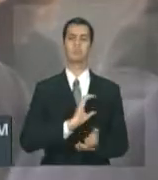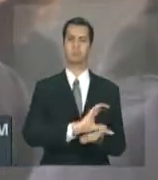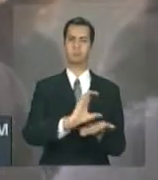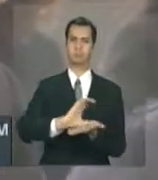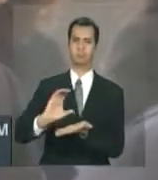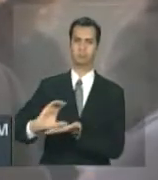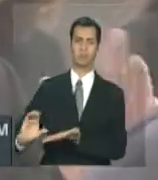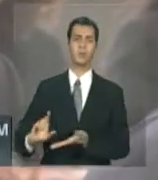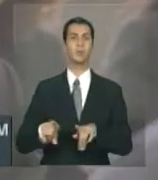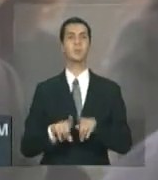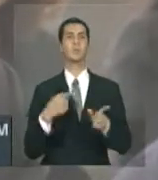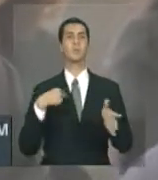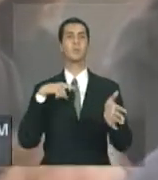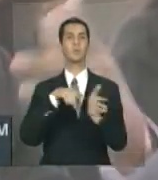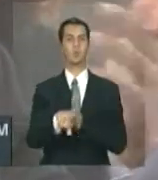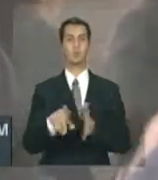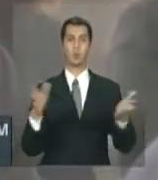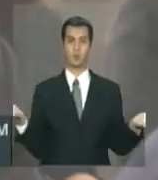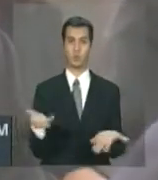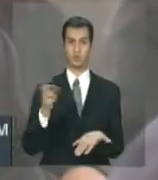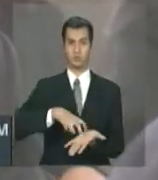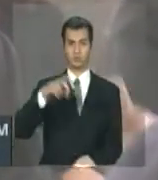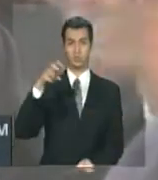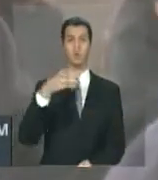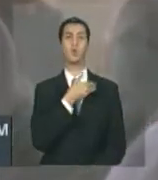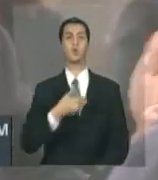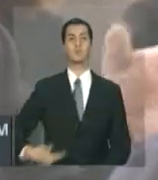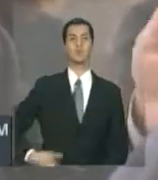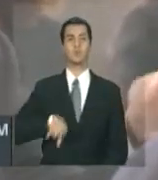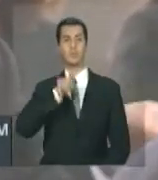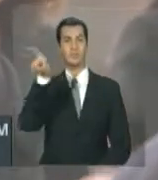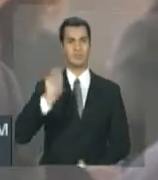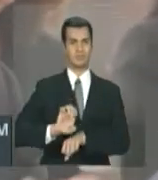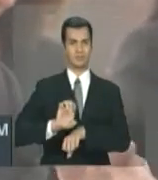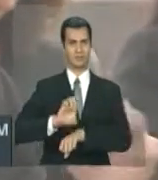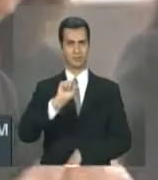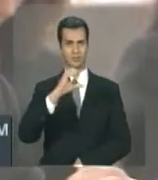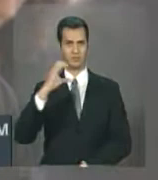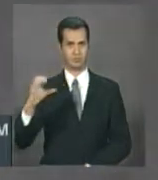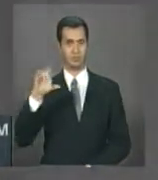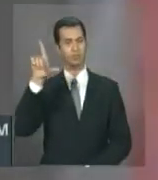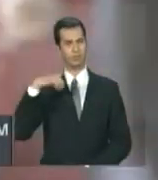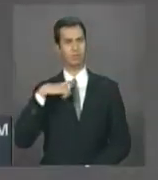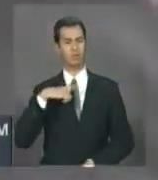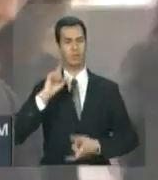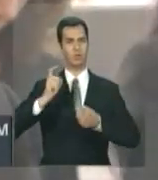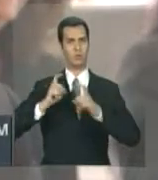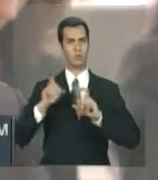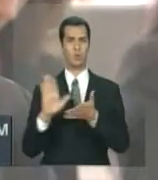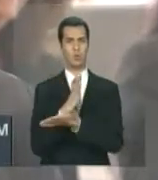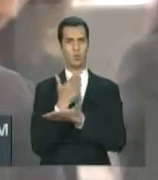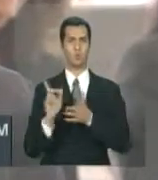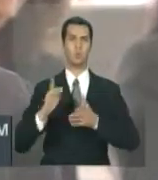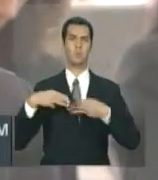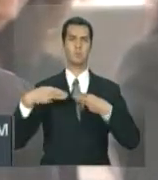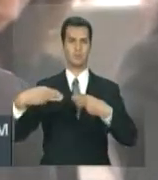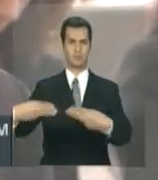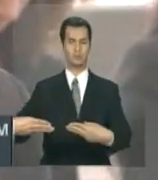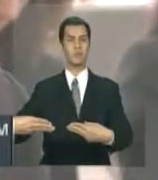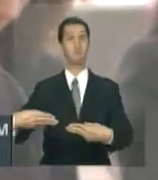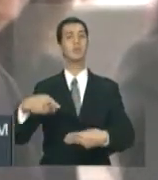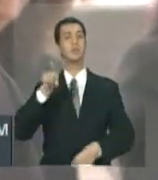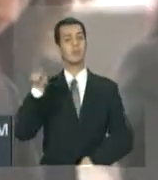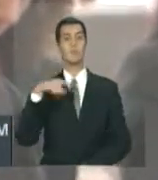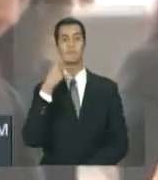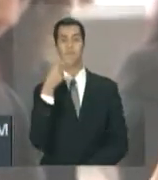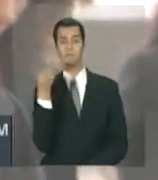mais. Minha questão é a seguinte: hoje mais cedo, o governador de Santa Catarina teve reunido com alguns ministros, e ele